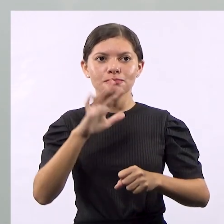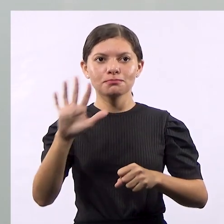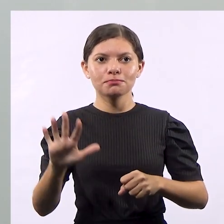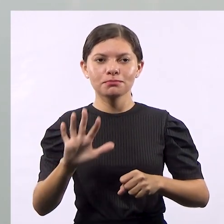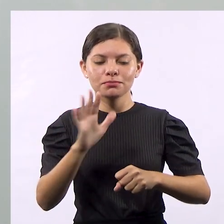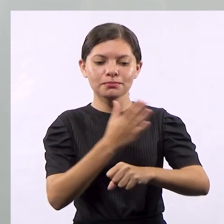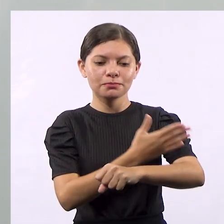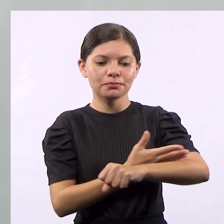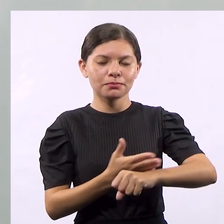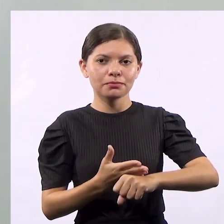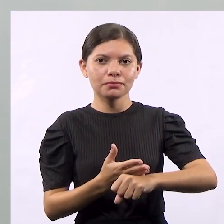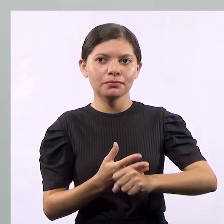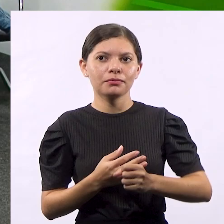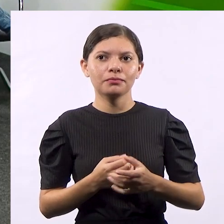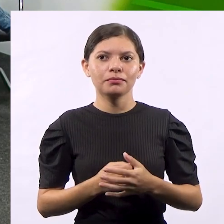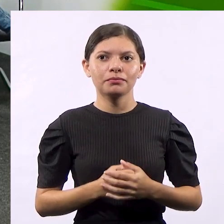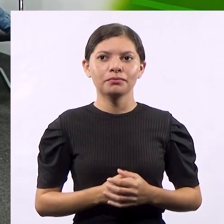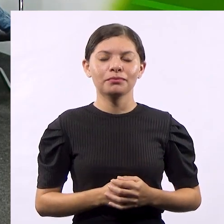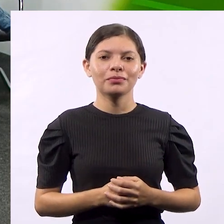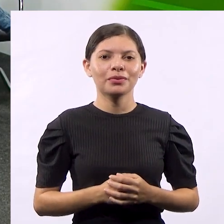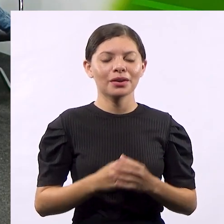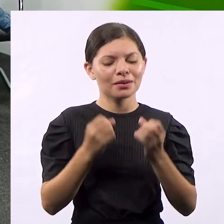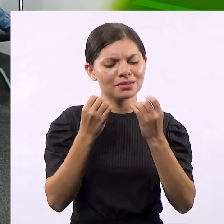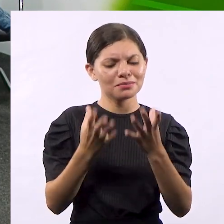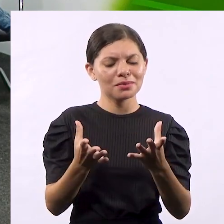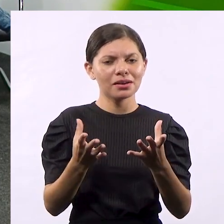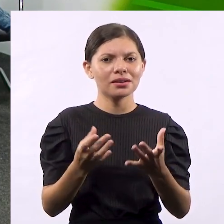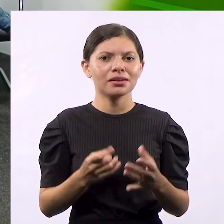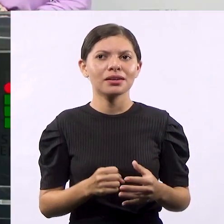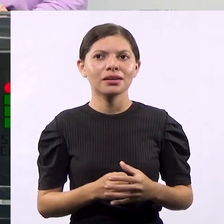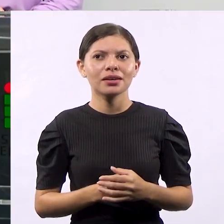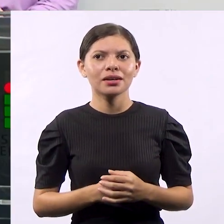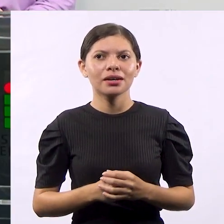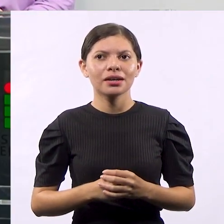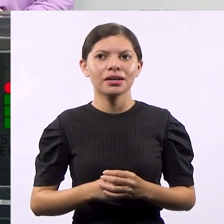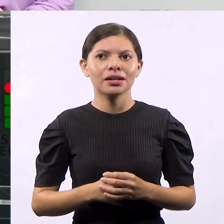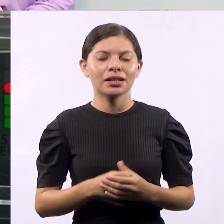branca. Volto agora para a Andréia. Muito bem, professores.